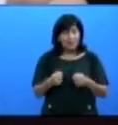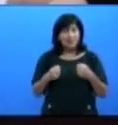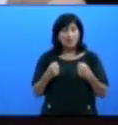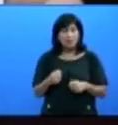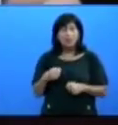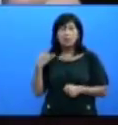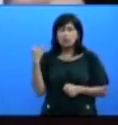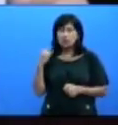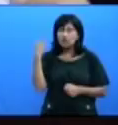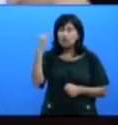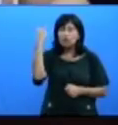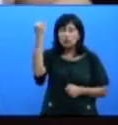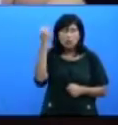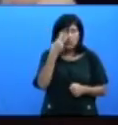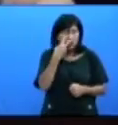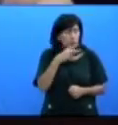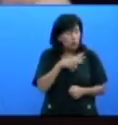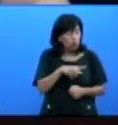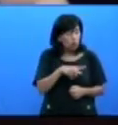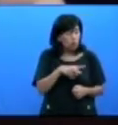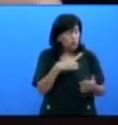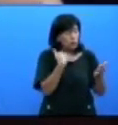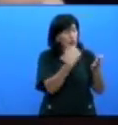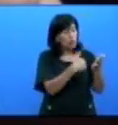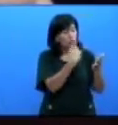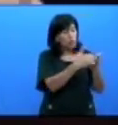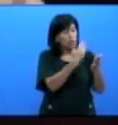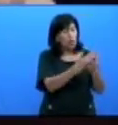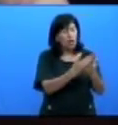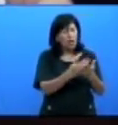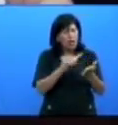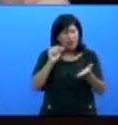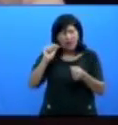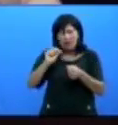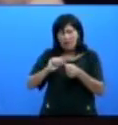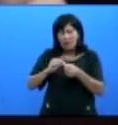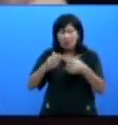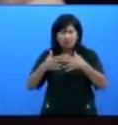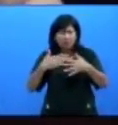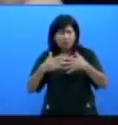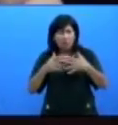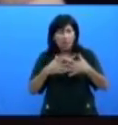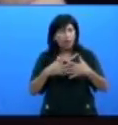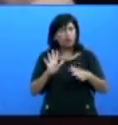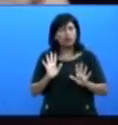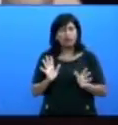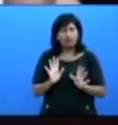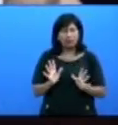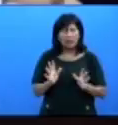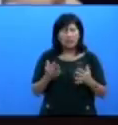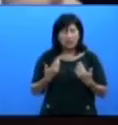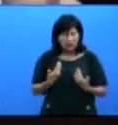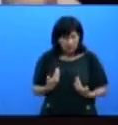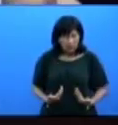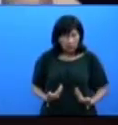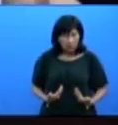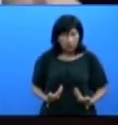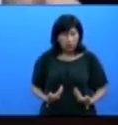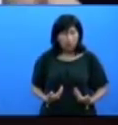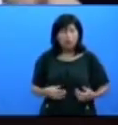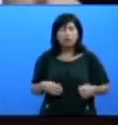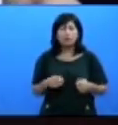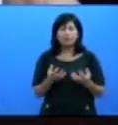importante nossa de vereadores, ele feito de qualquer maneira, a gente fica, assim, bastante desanimada.